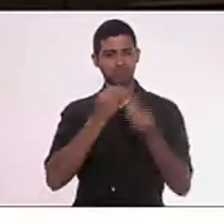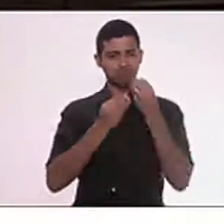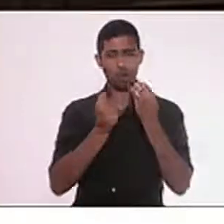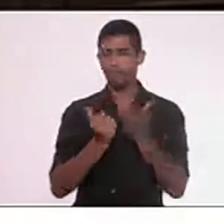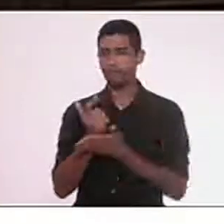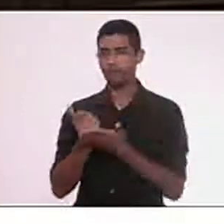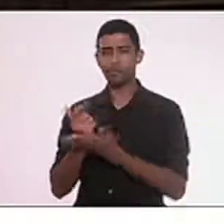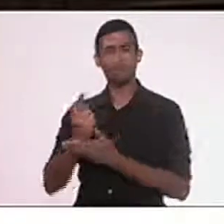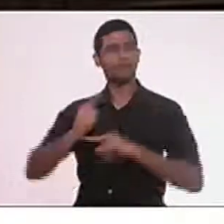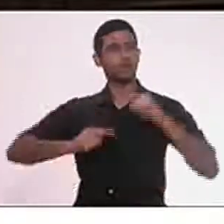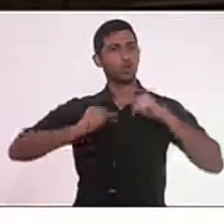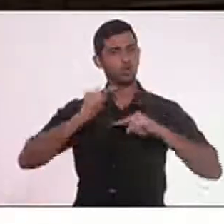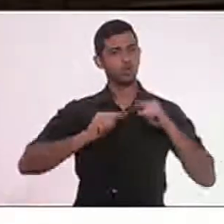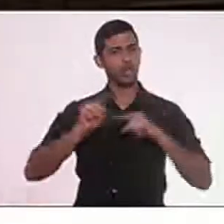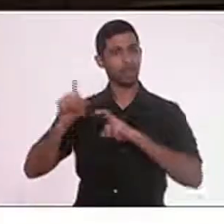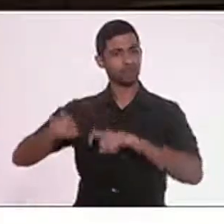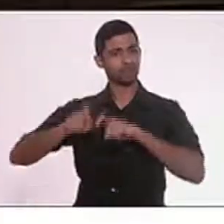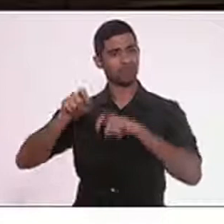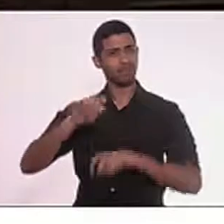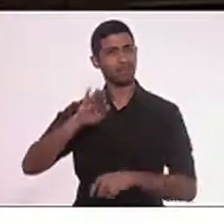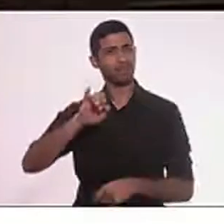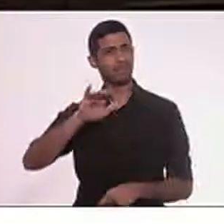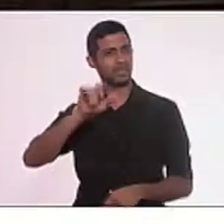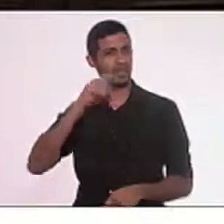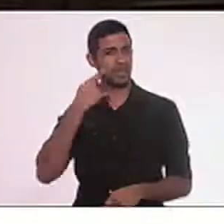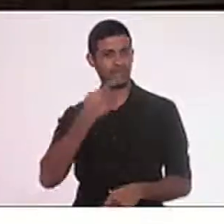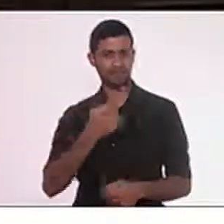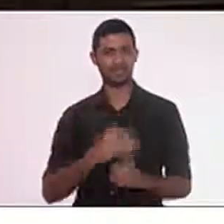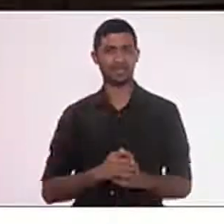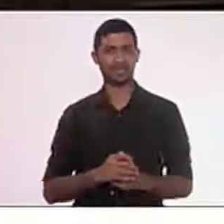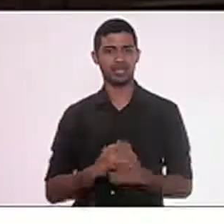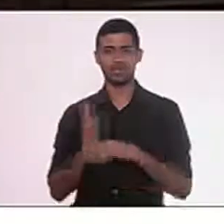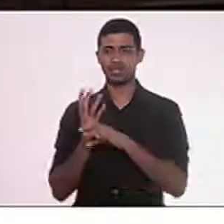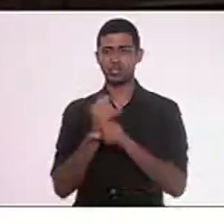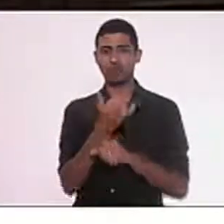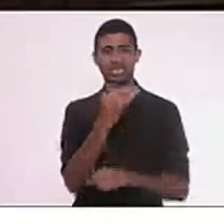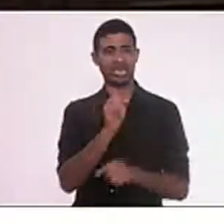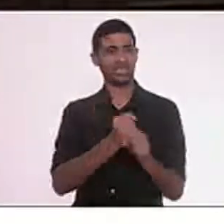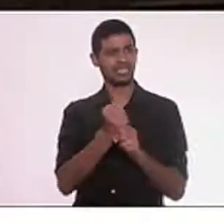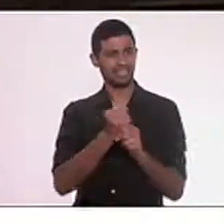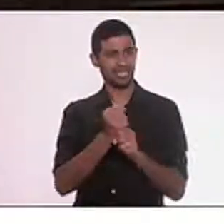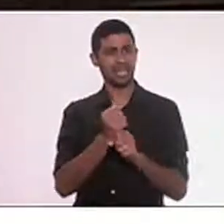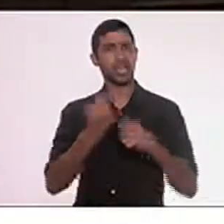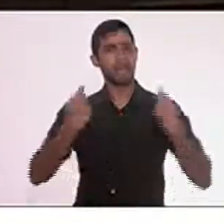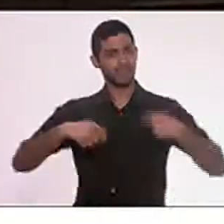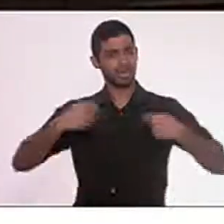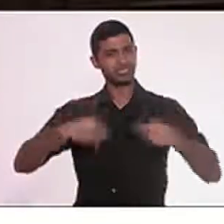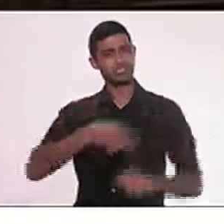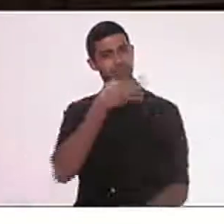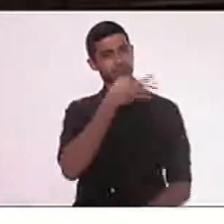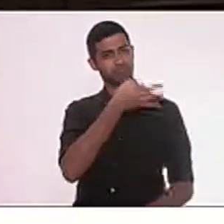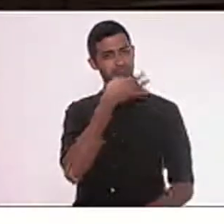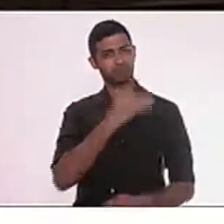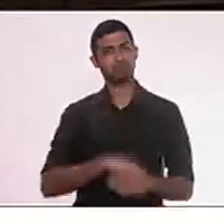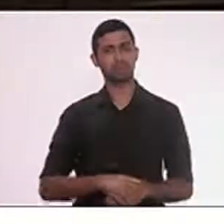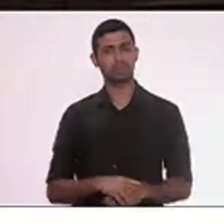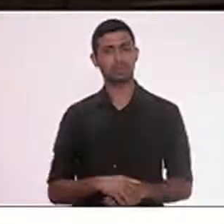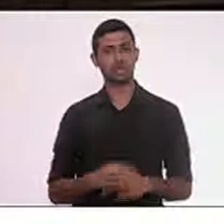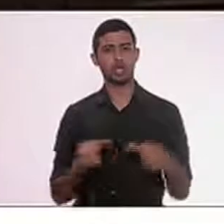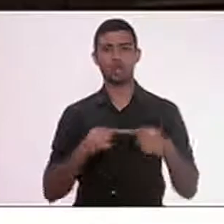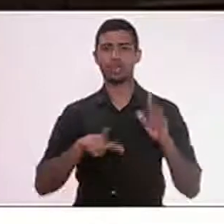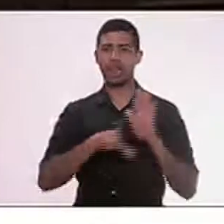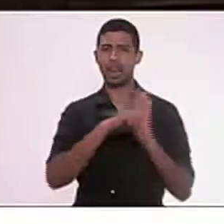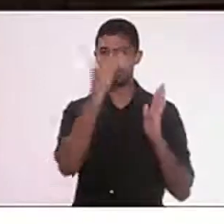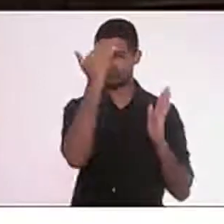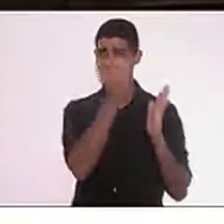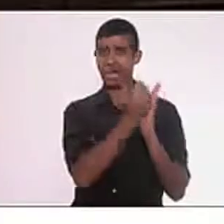familiar. Isso faz 10 anos, é um marco importante, é preciso fazer um balanço crítico do cumprimento desta